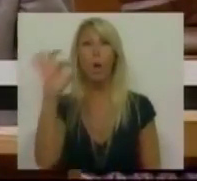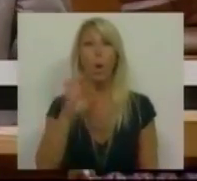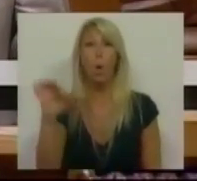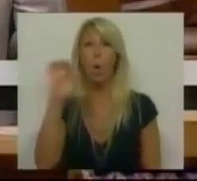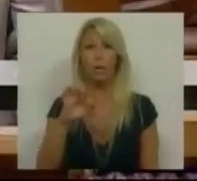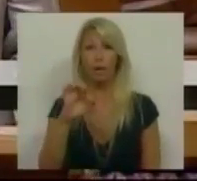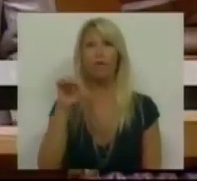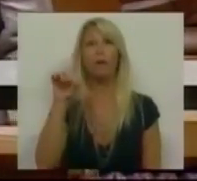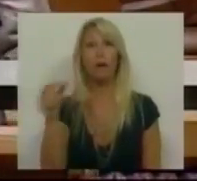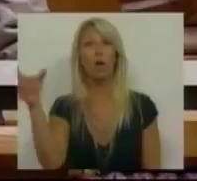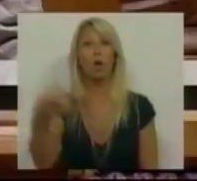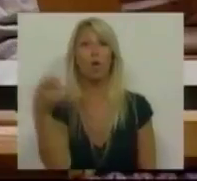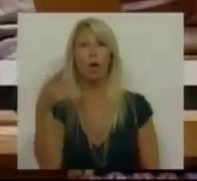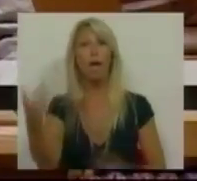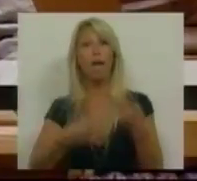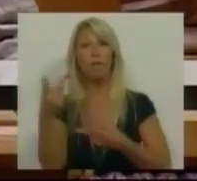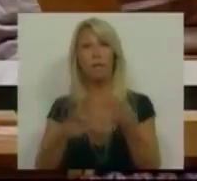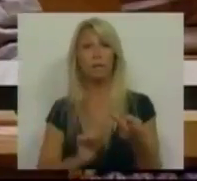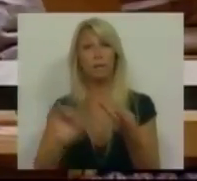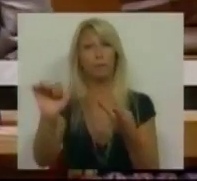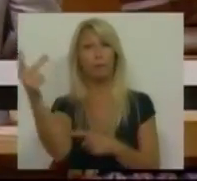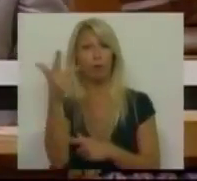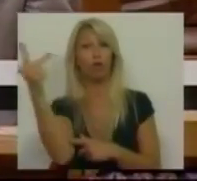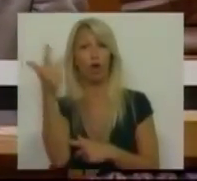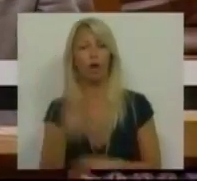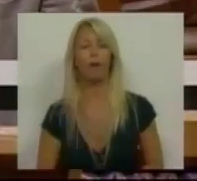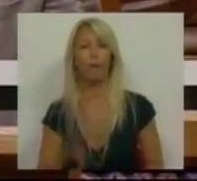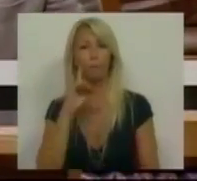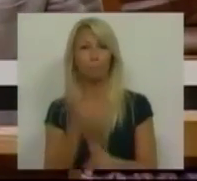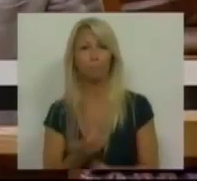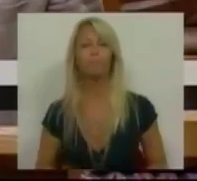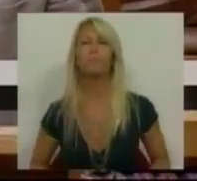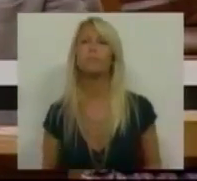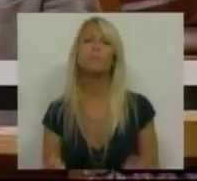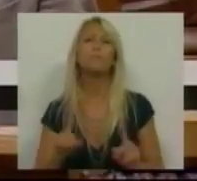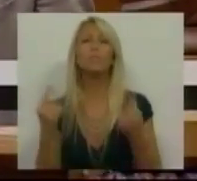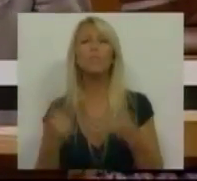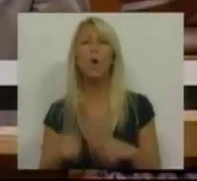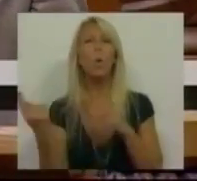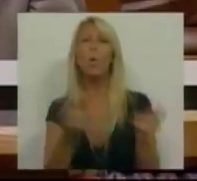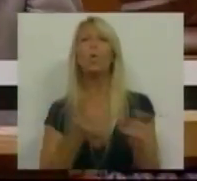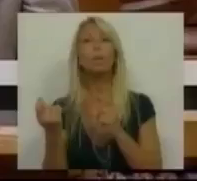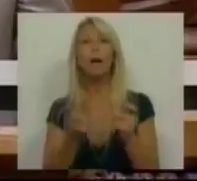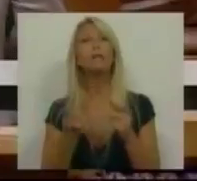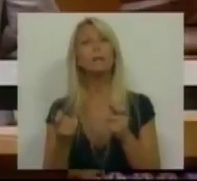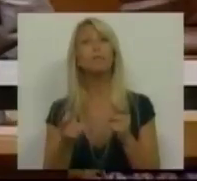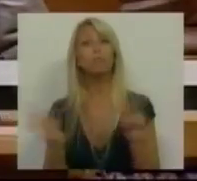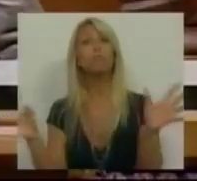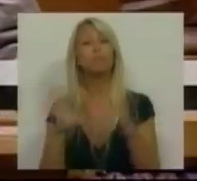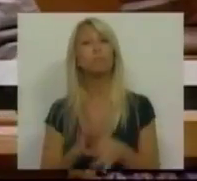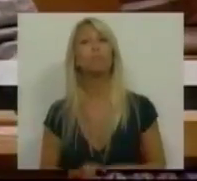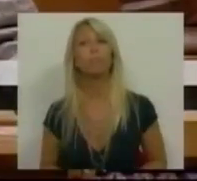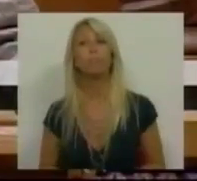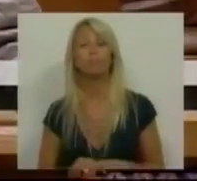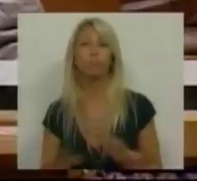8ª e a 9ª avaliações da Troika. Mas não é só o debate que aí se encerra, a qual é dado